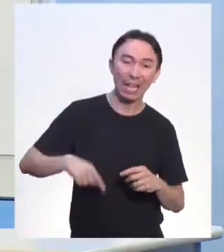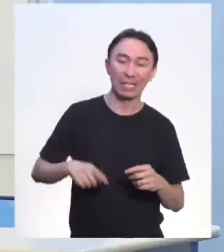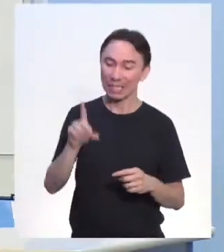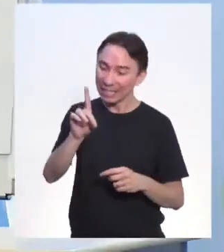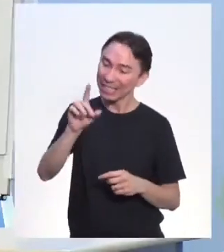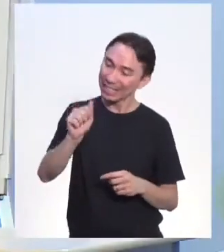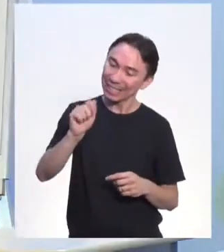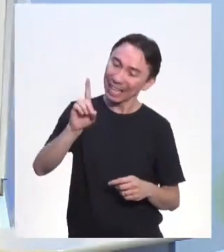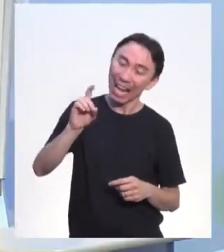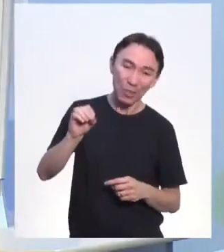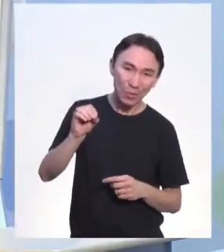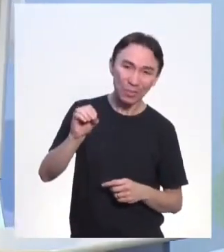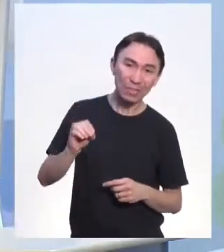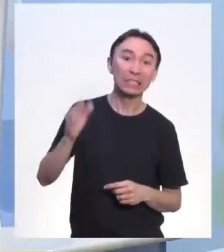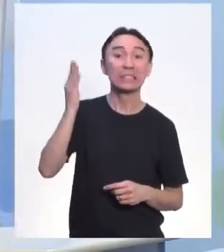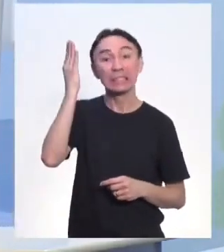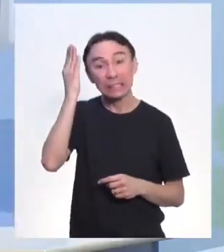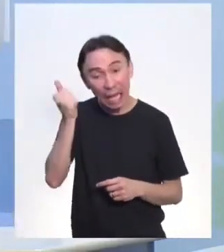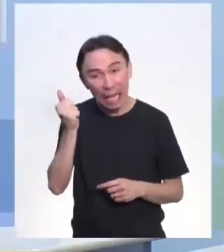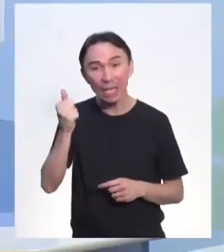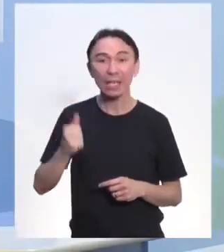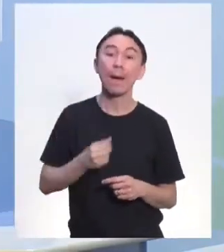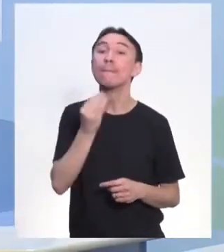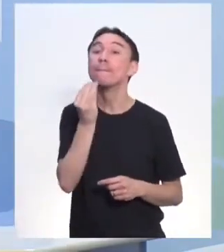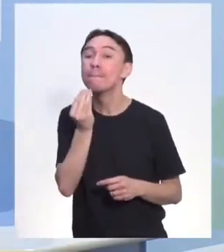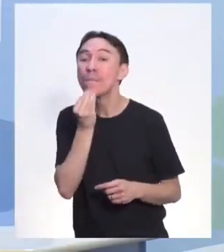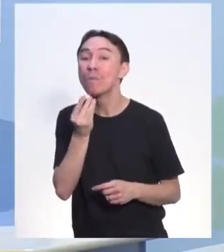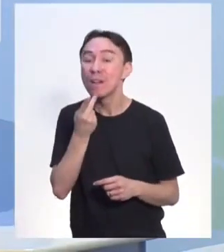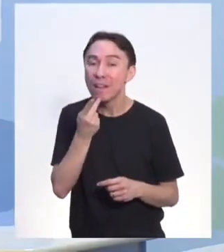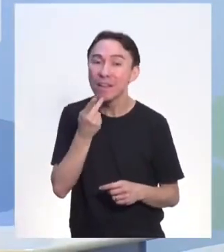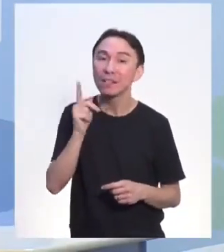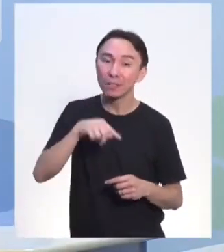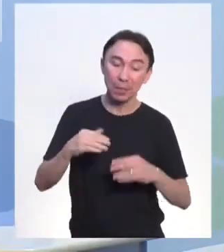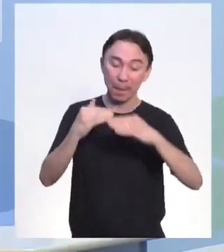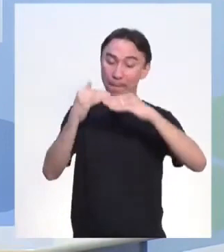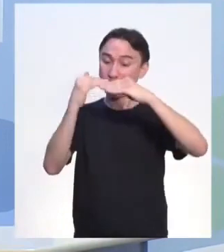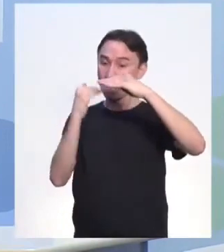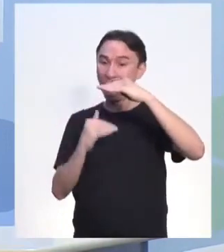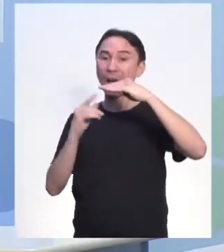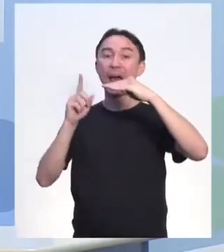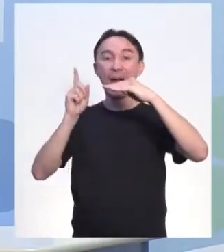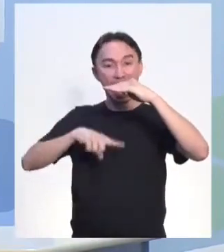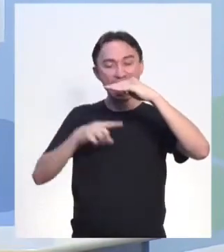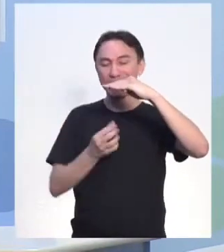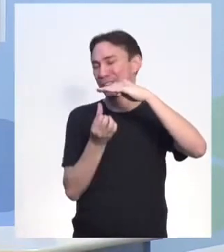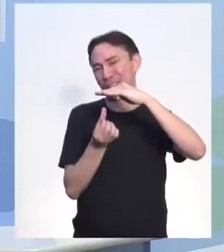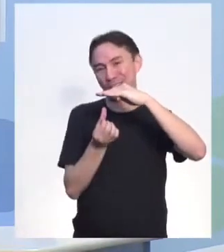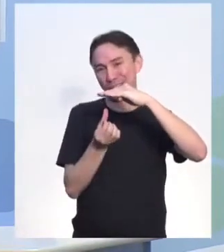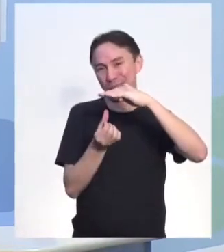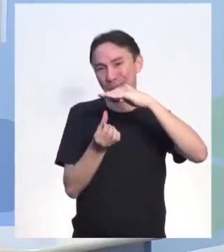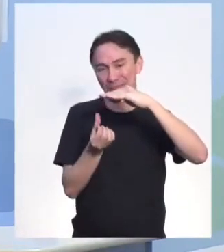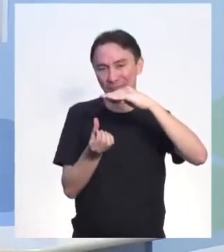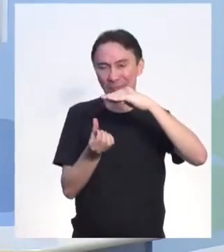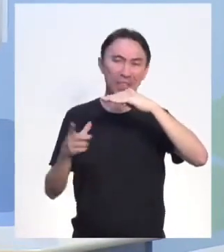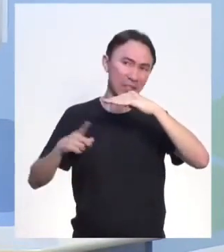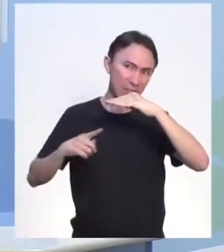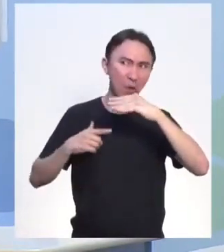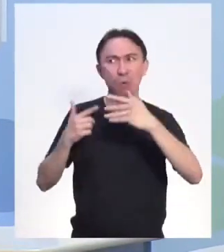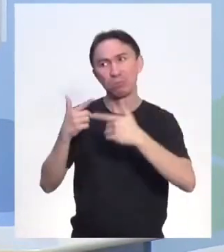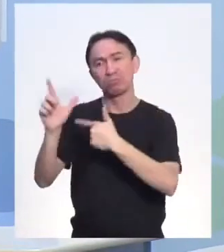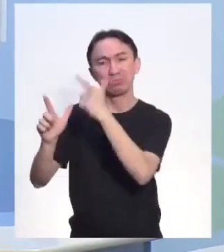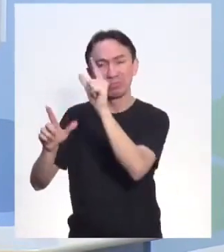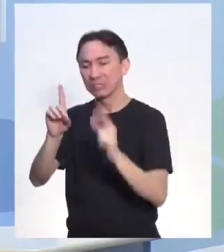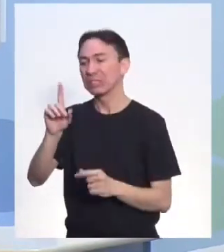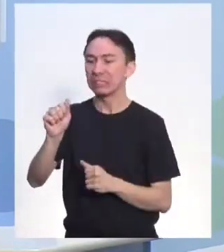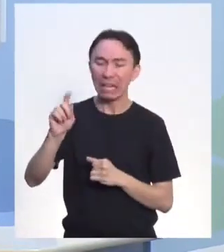eu já sei que, na probabilidade, o número de baixo vai ser 6, porque eu só tenho 6 opções. Nesse dado comum, tá? Porque existem dados com mais faces. Mas